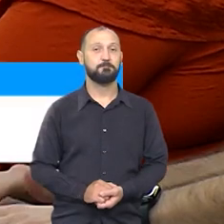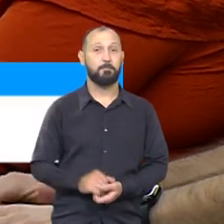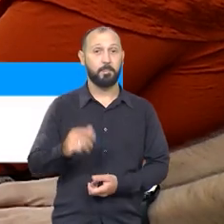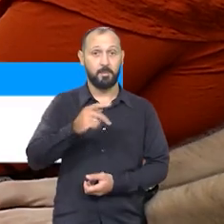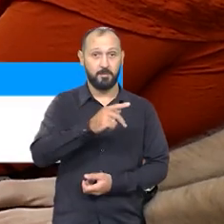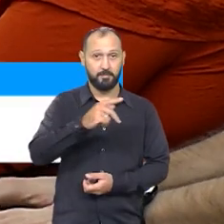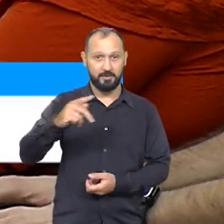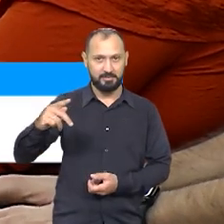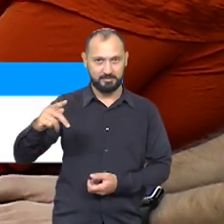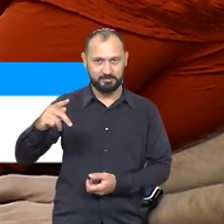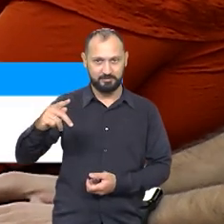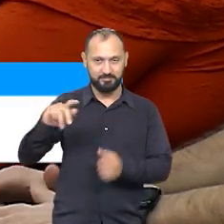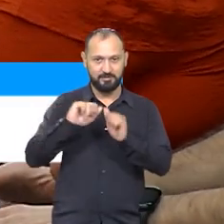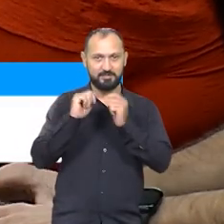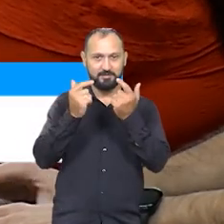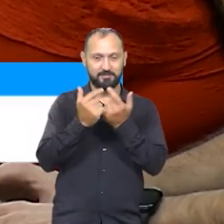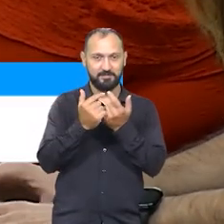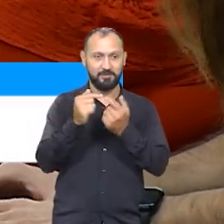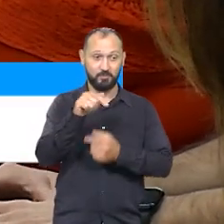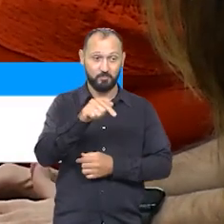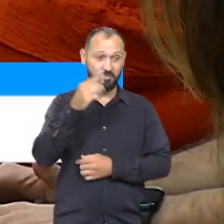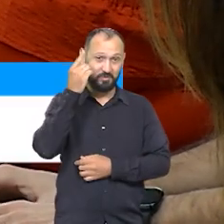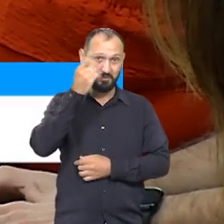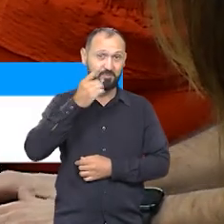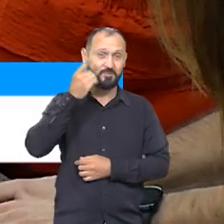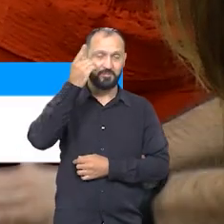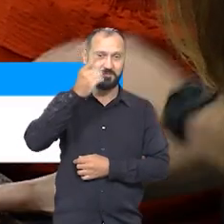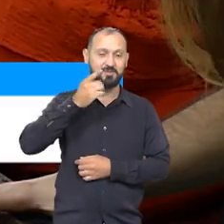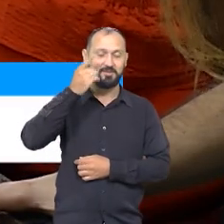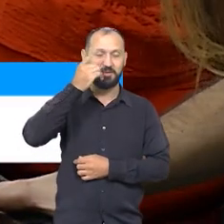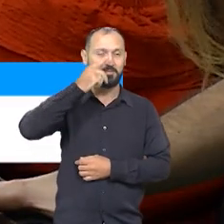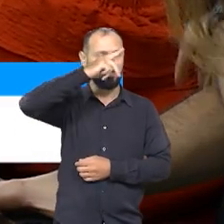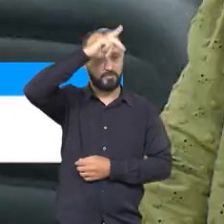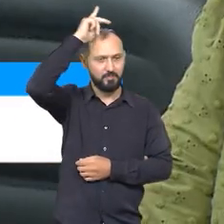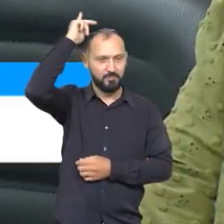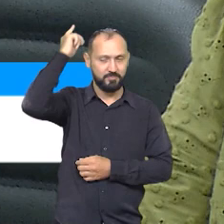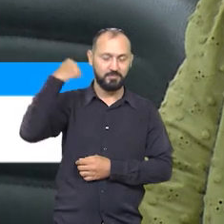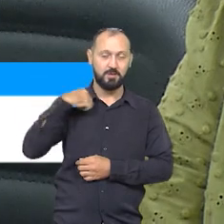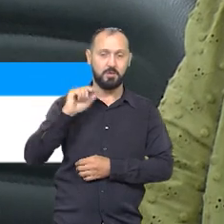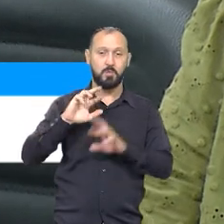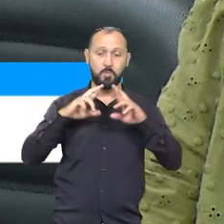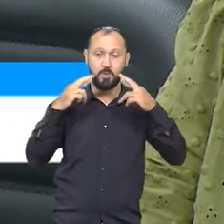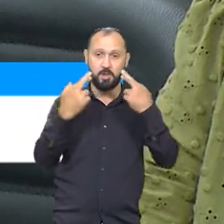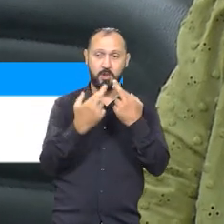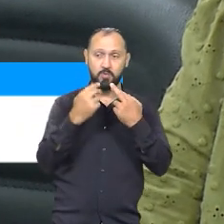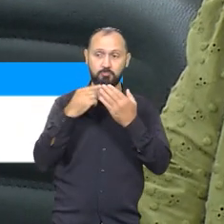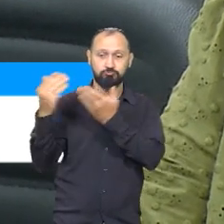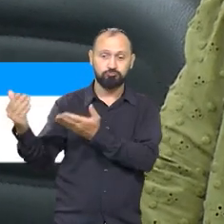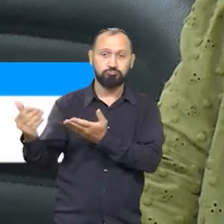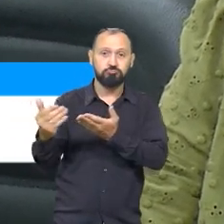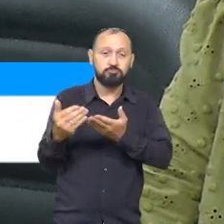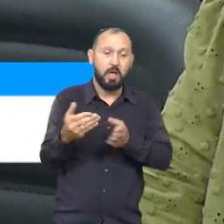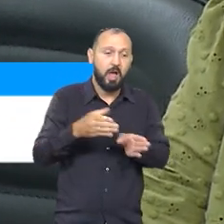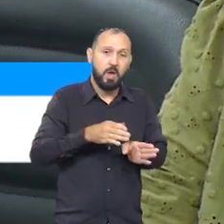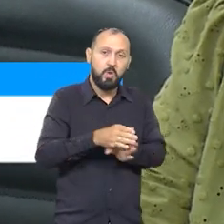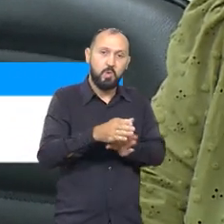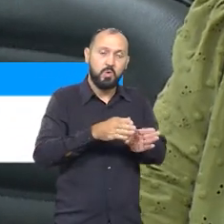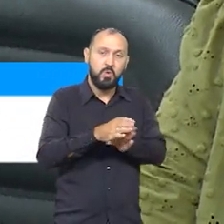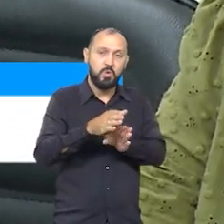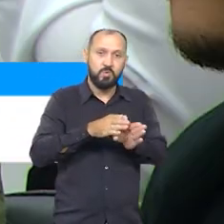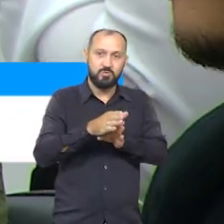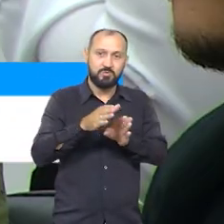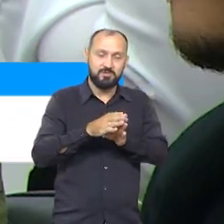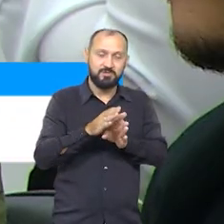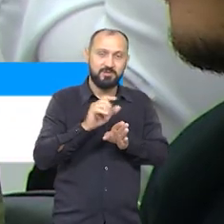o presidente da Lemes Deputado Paulo Correia recebeu para uma reunião a consultora Legislativa Doriane